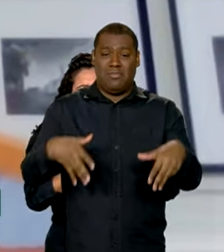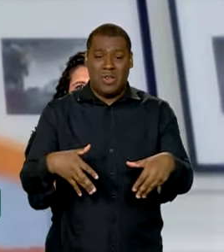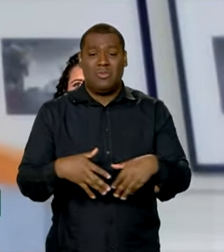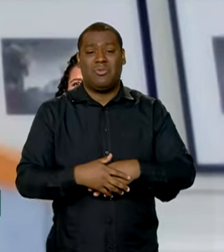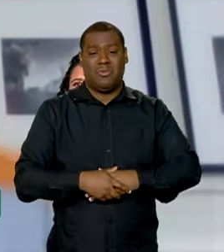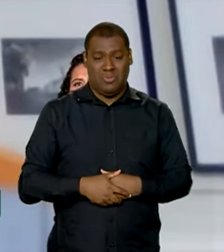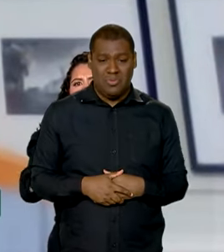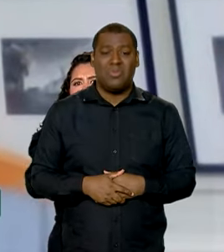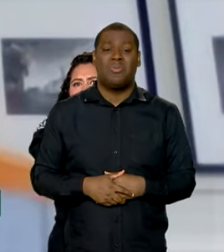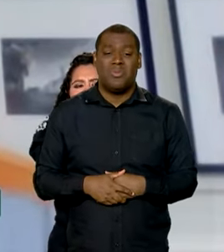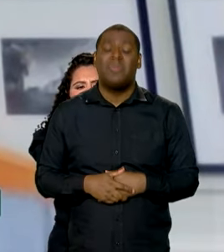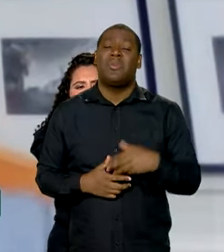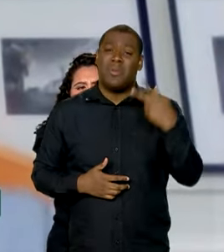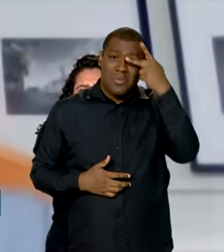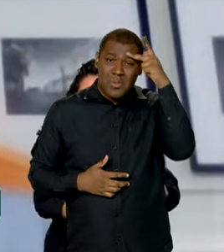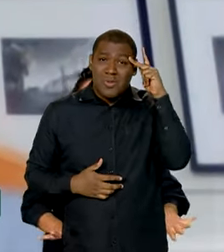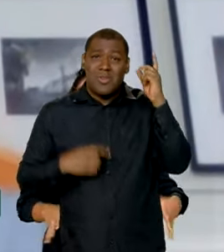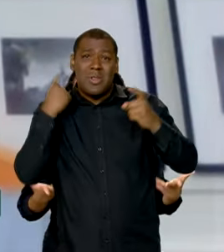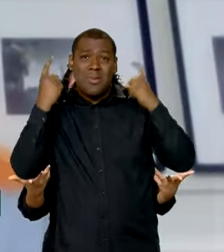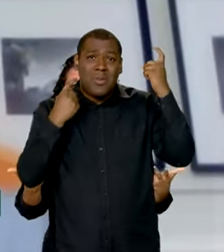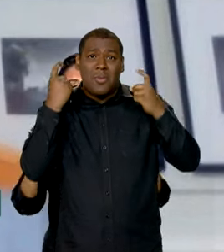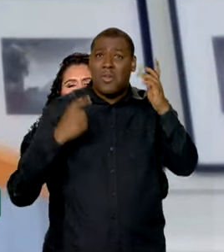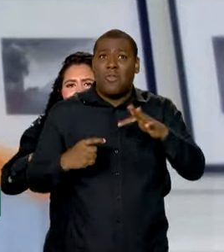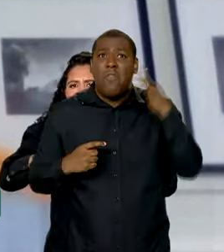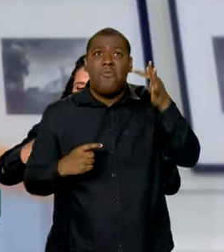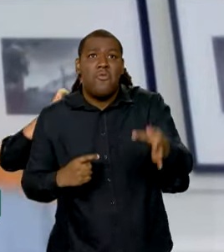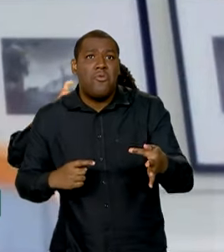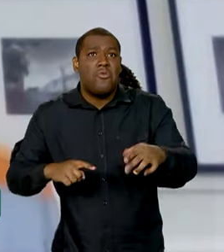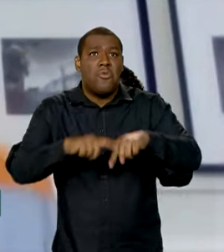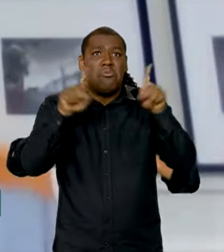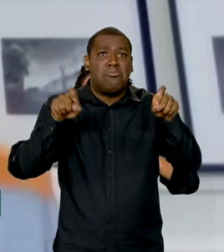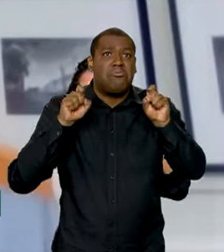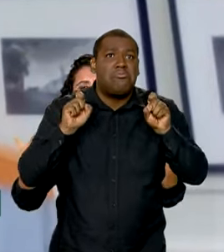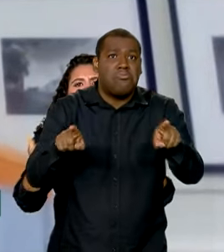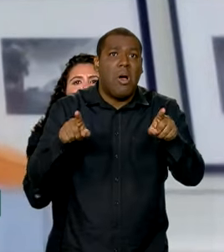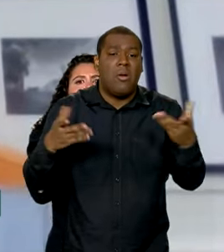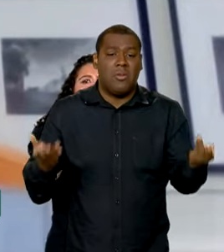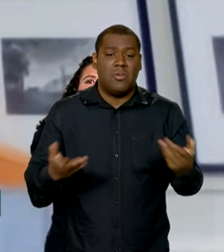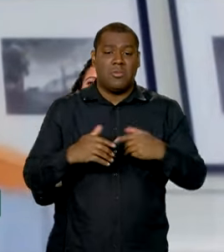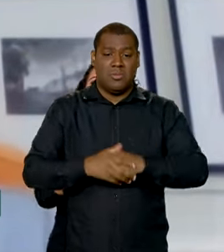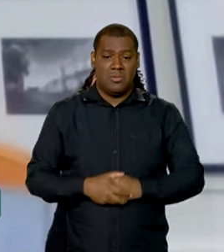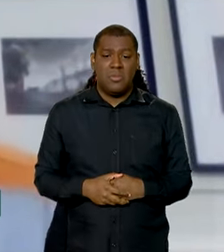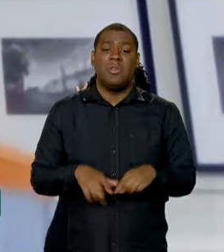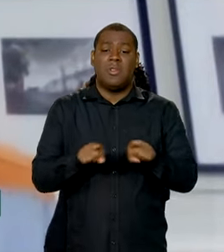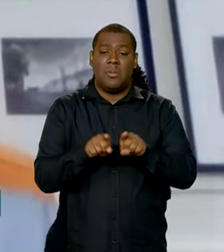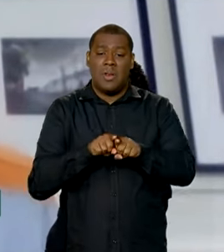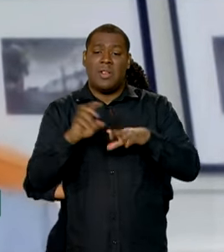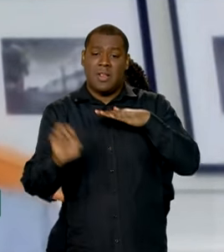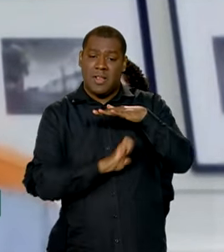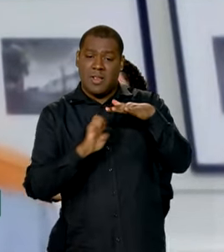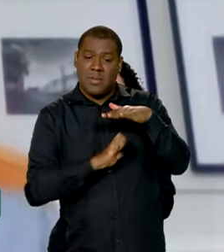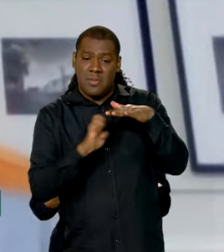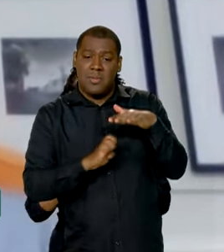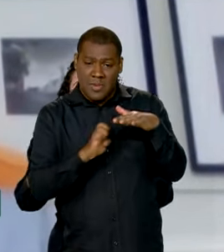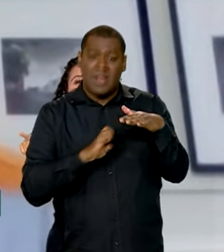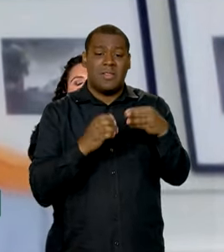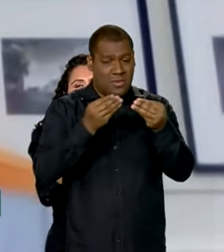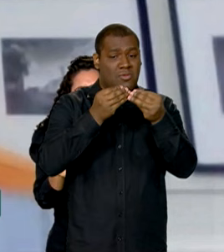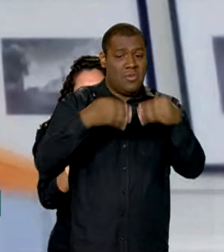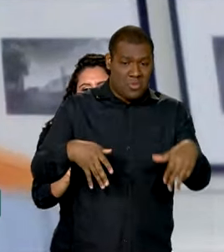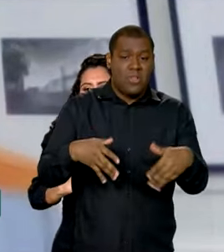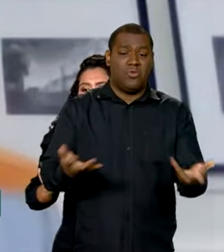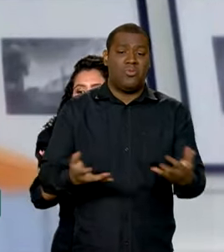têm uma enorme preocupação em relação ao seu futuro imediato, e as empresas onde trabalham também